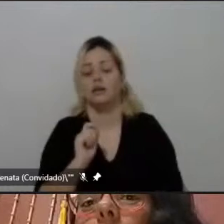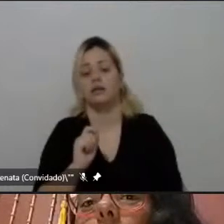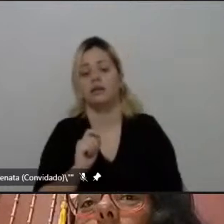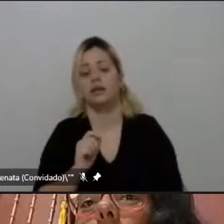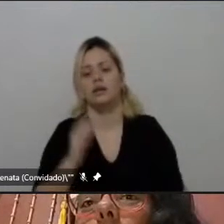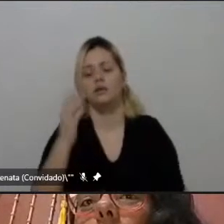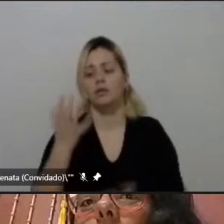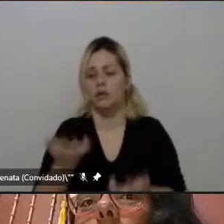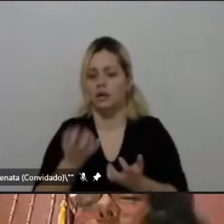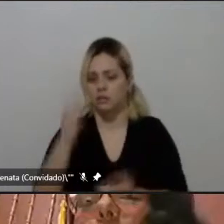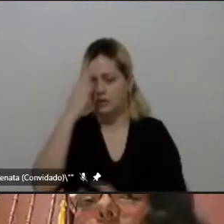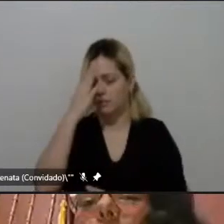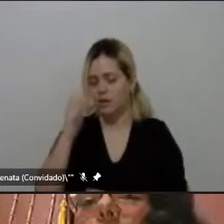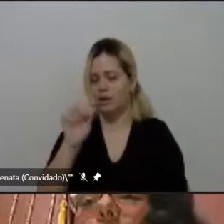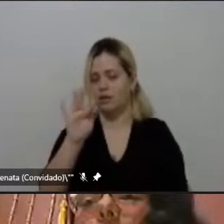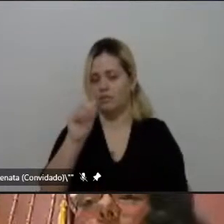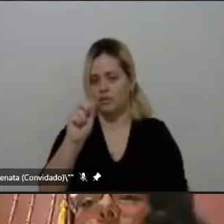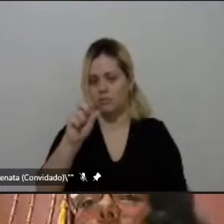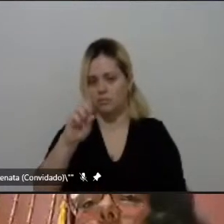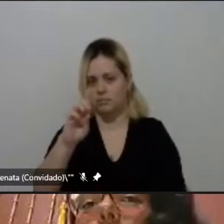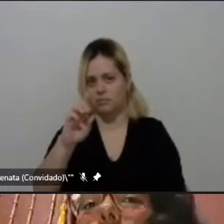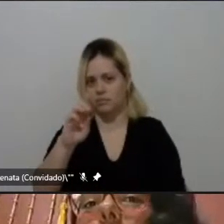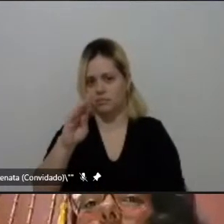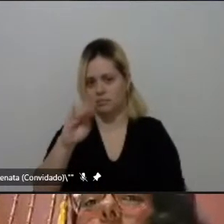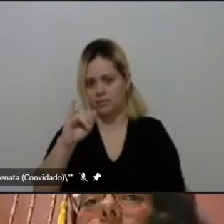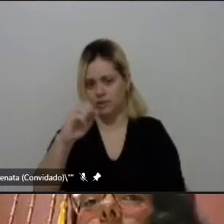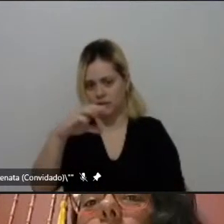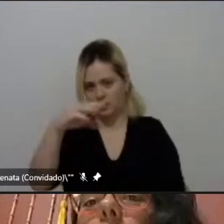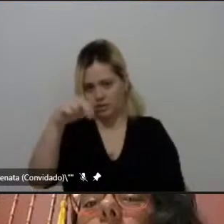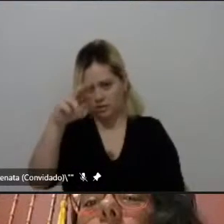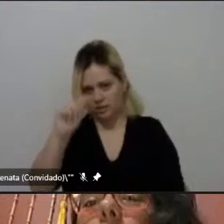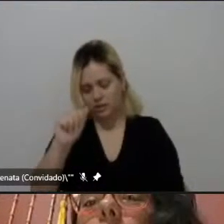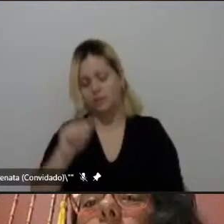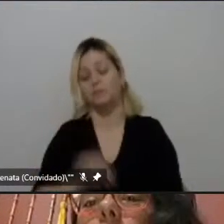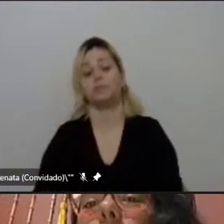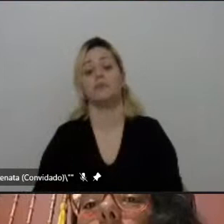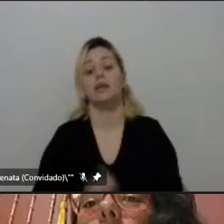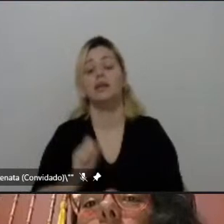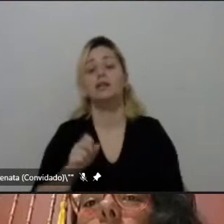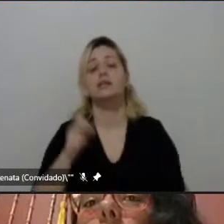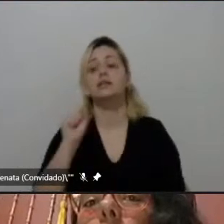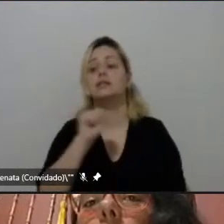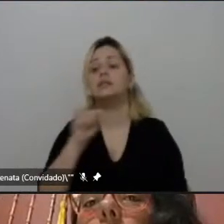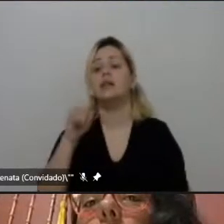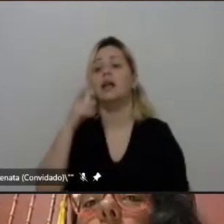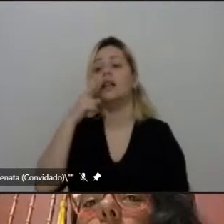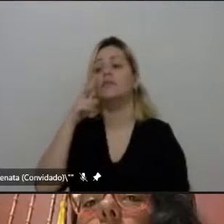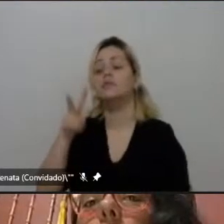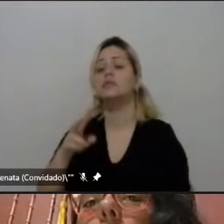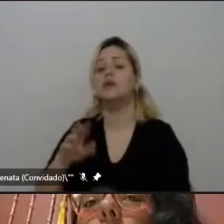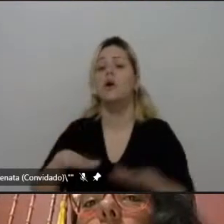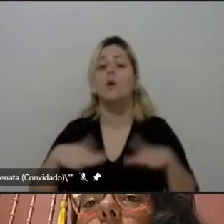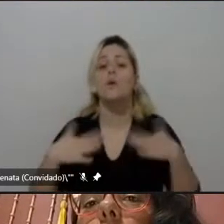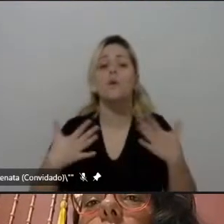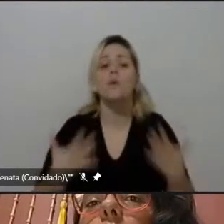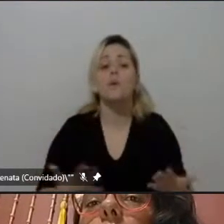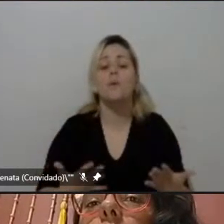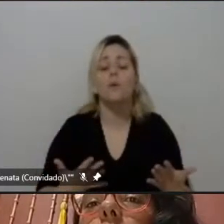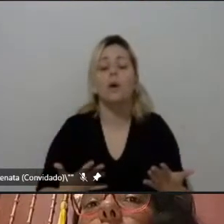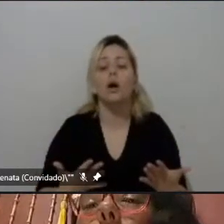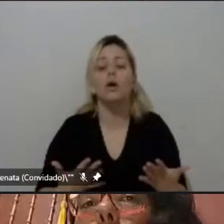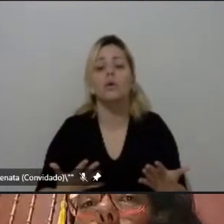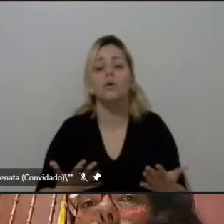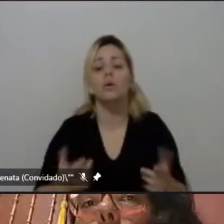saber da Fabiana, se nessa visão dela, nós estamos em que momento? Voltando a